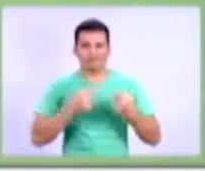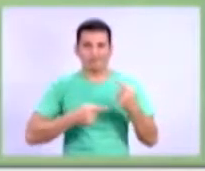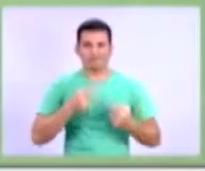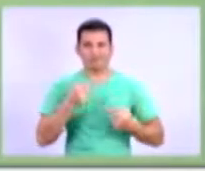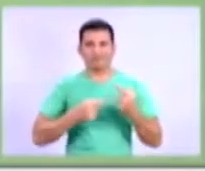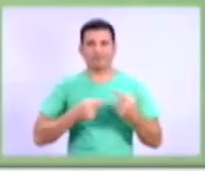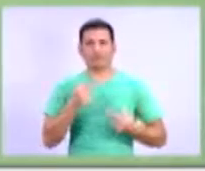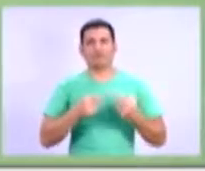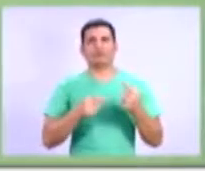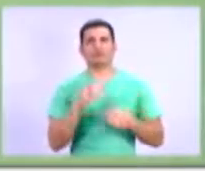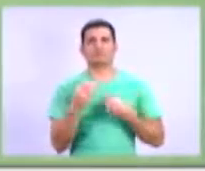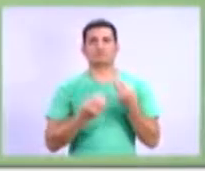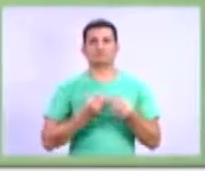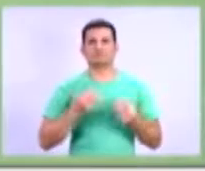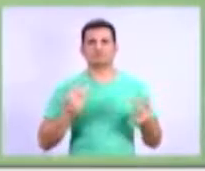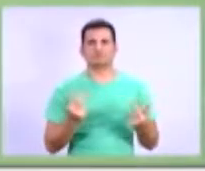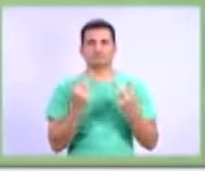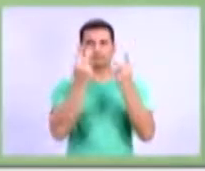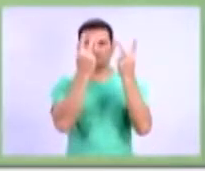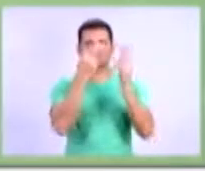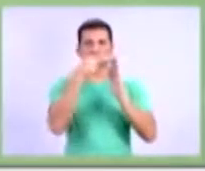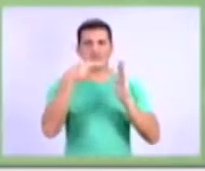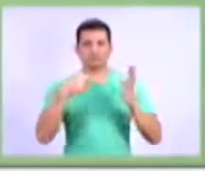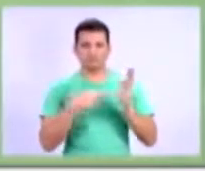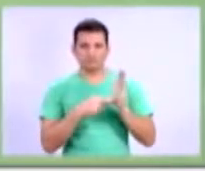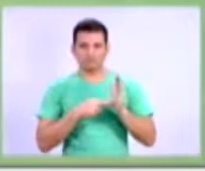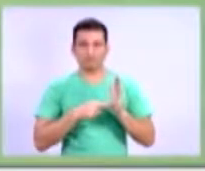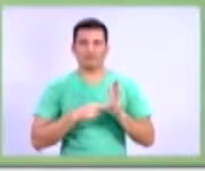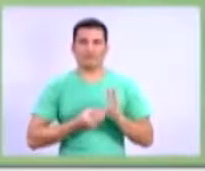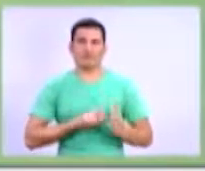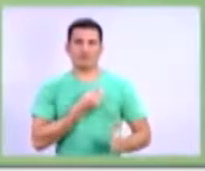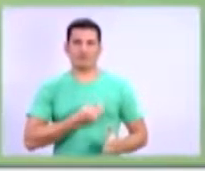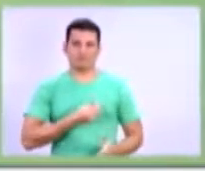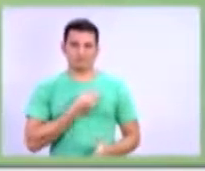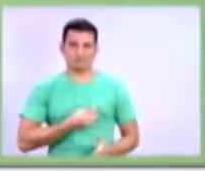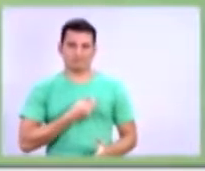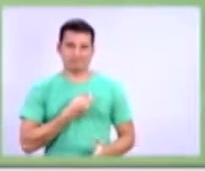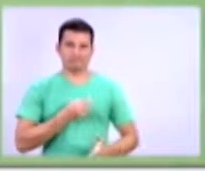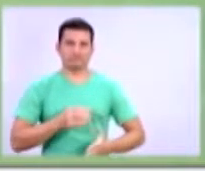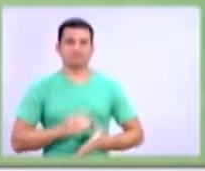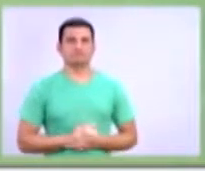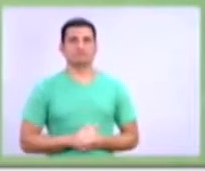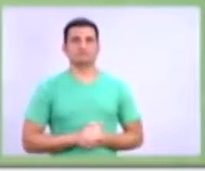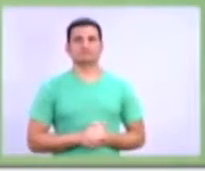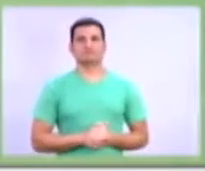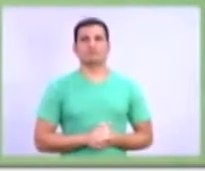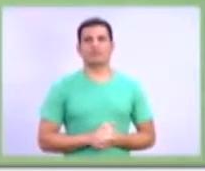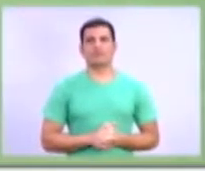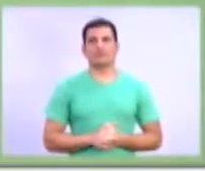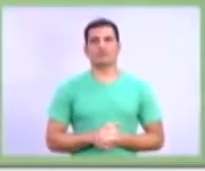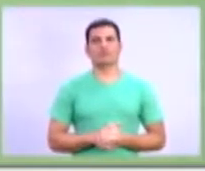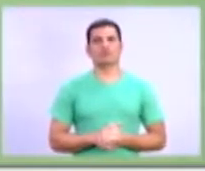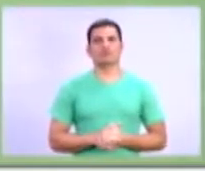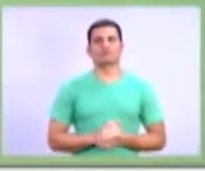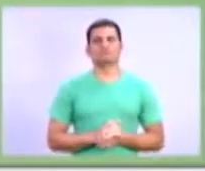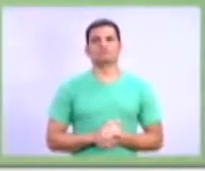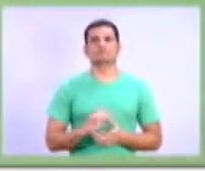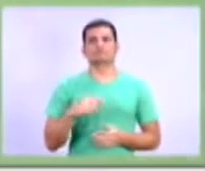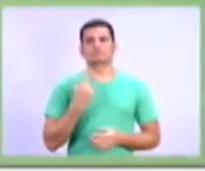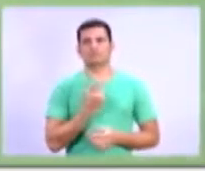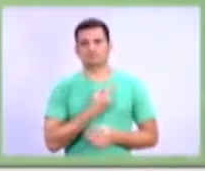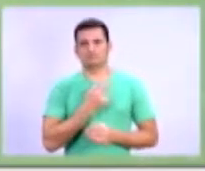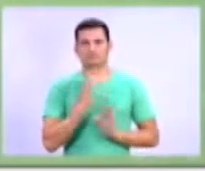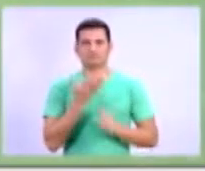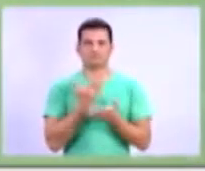nossos valores e as nossas regras de convivência, né? Como nós já vimos, esses